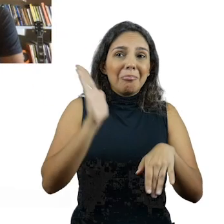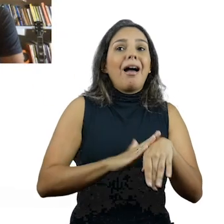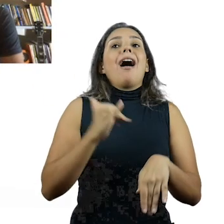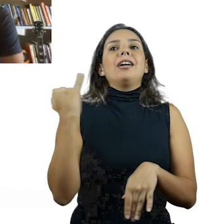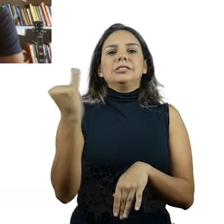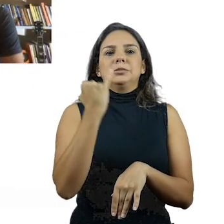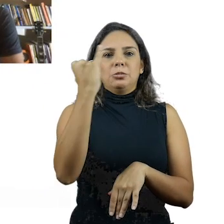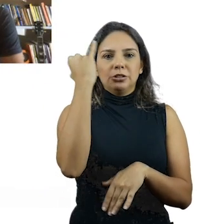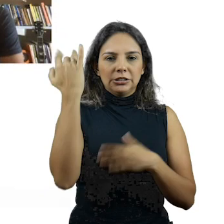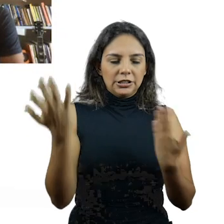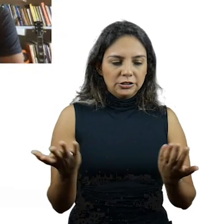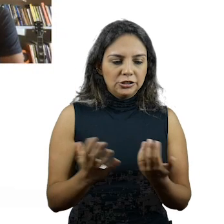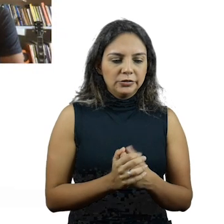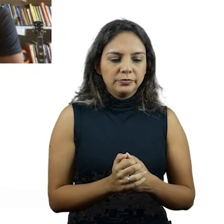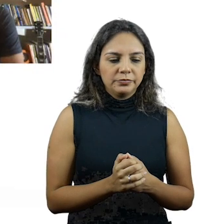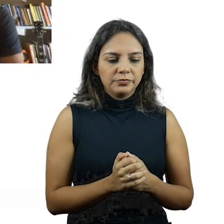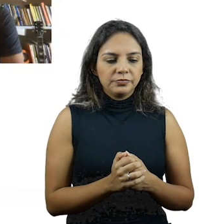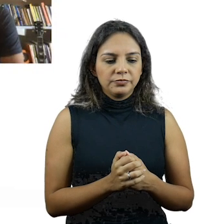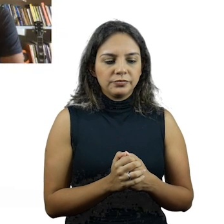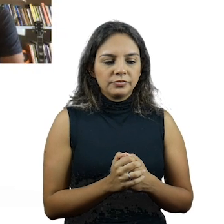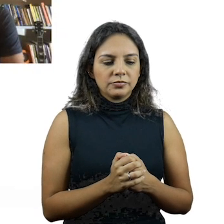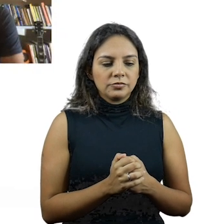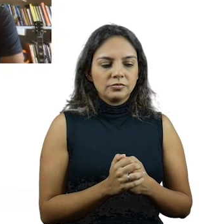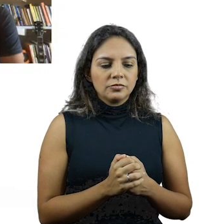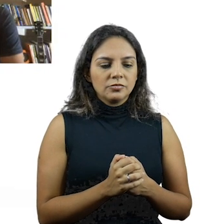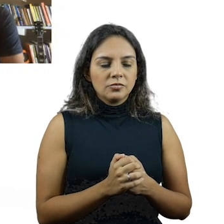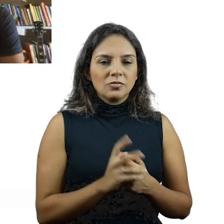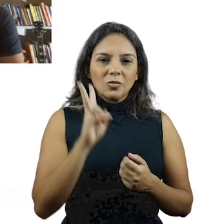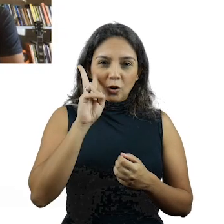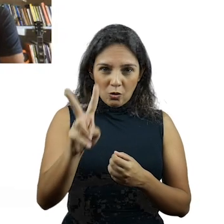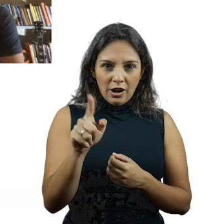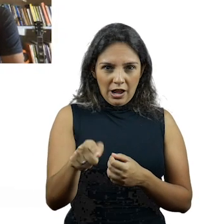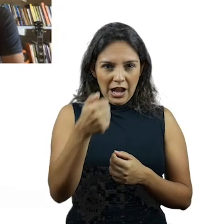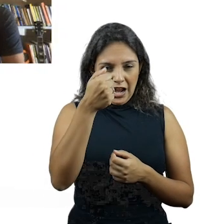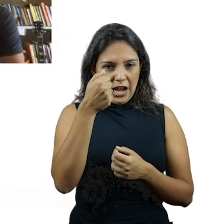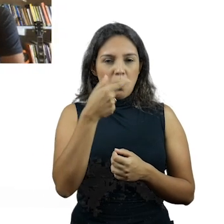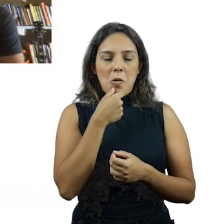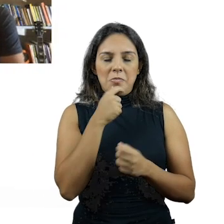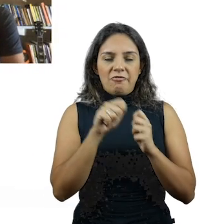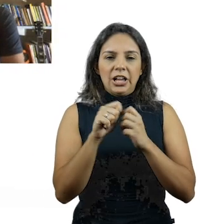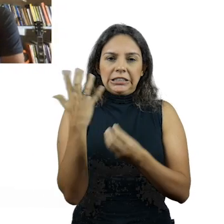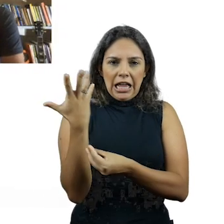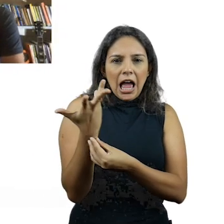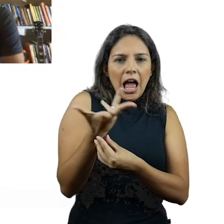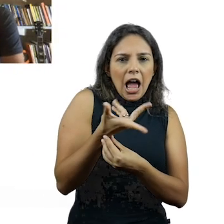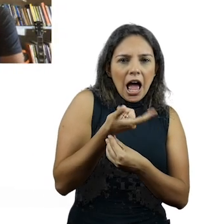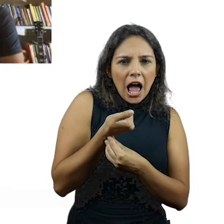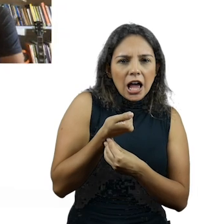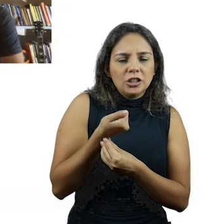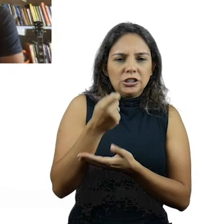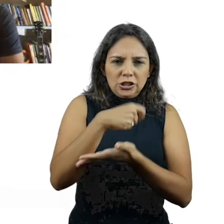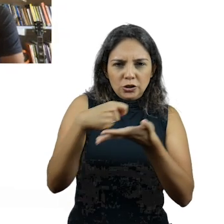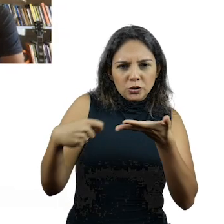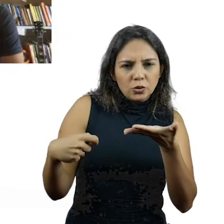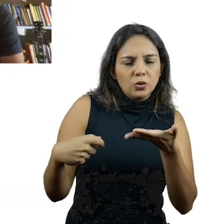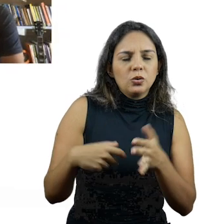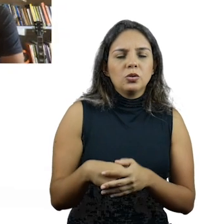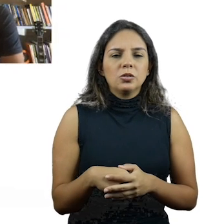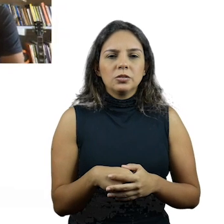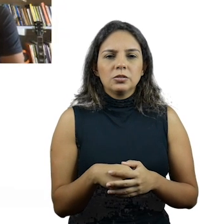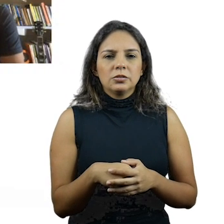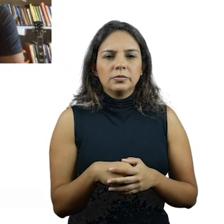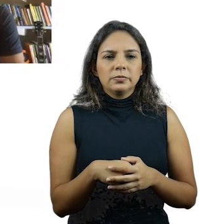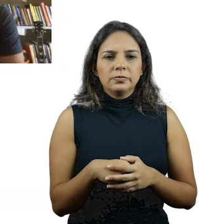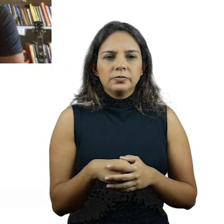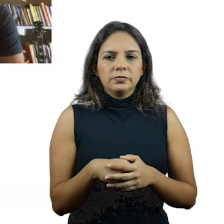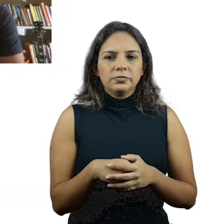ainda. Então, eu acho assim, pelo olhar do artista, né, do escritor, do músico, do pintor, eu acho que quanto